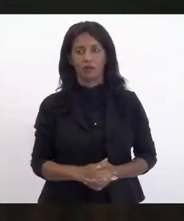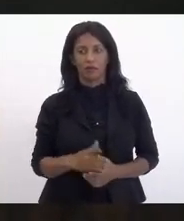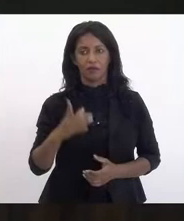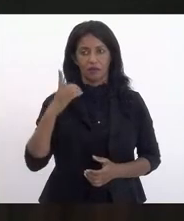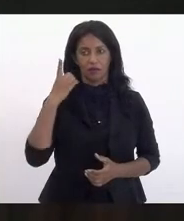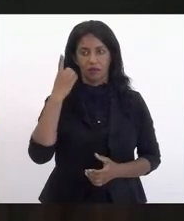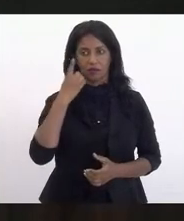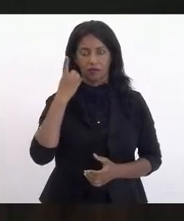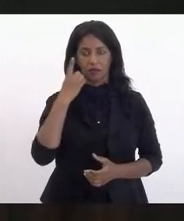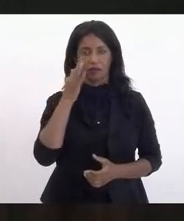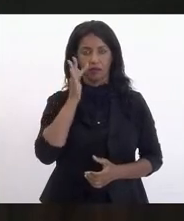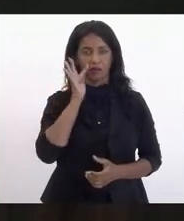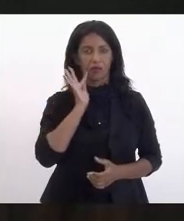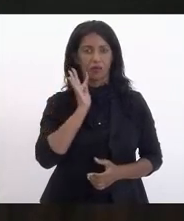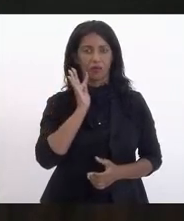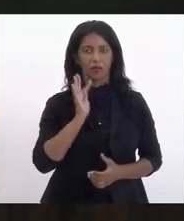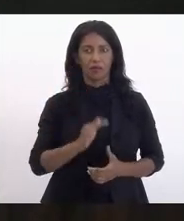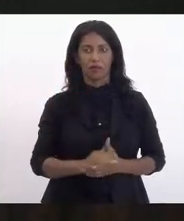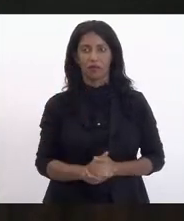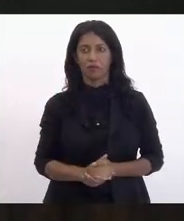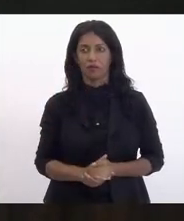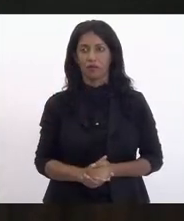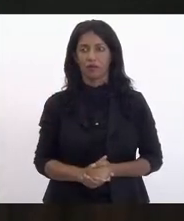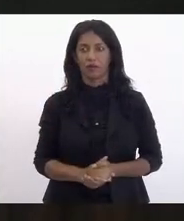Deputado Flávio Serafini.